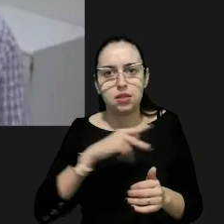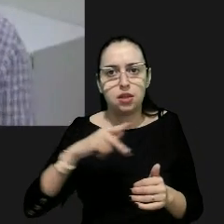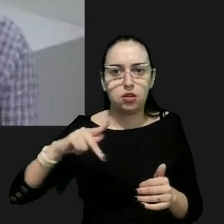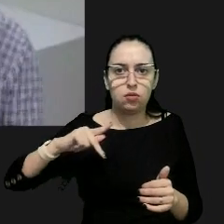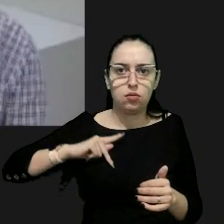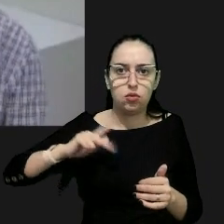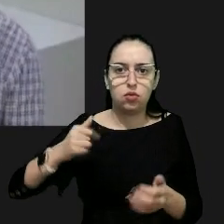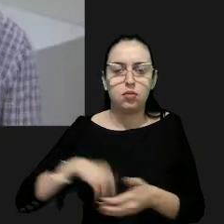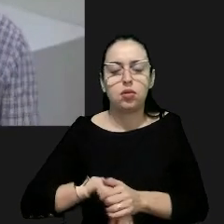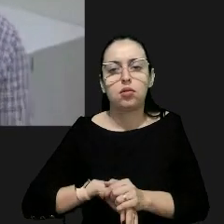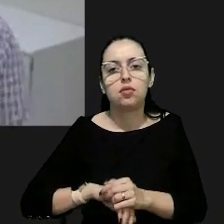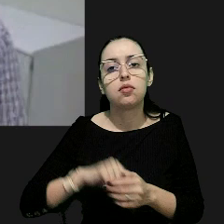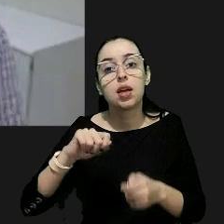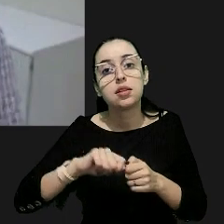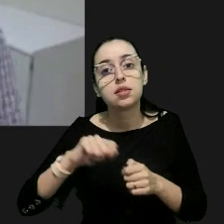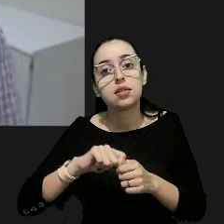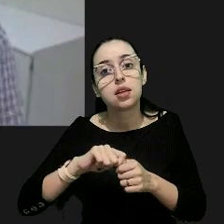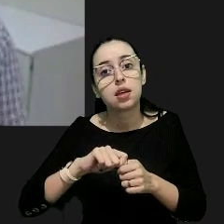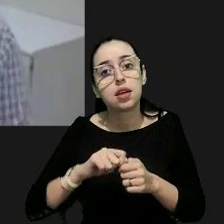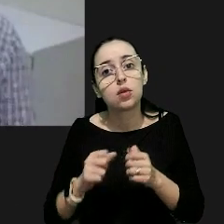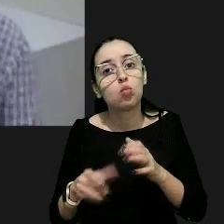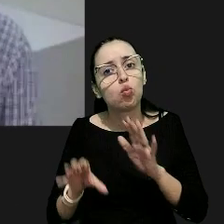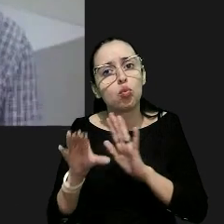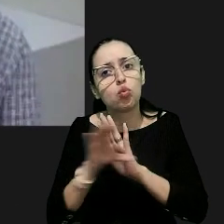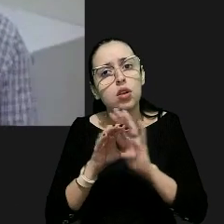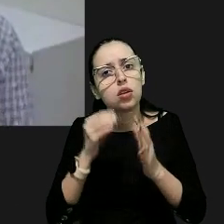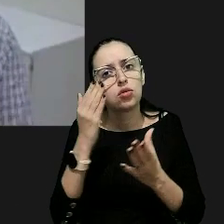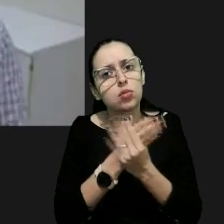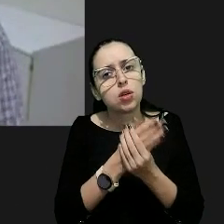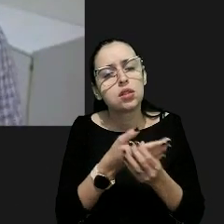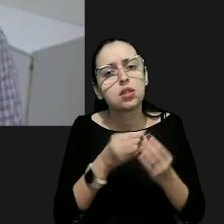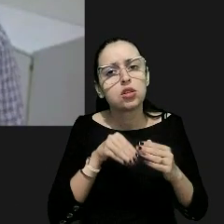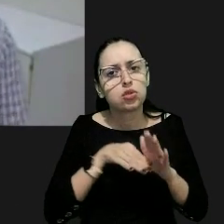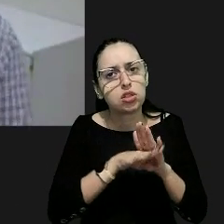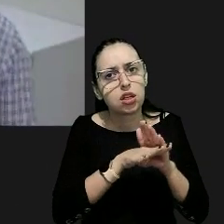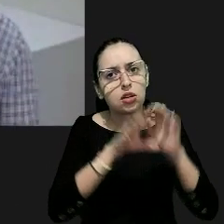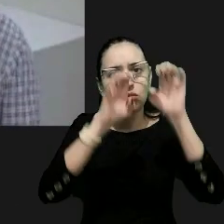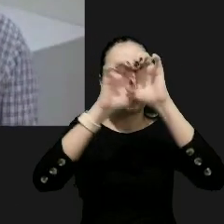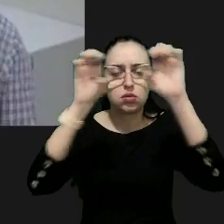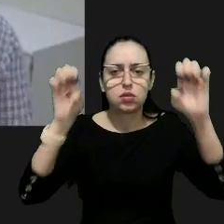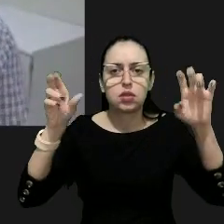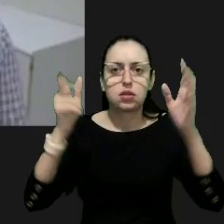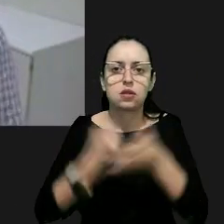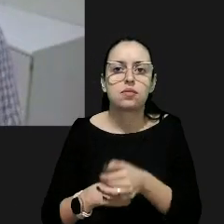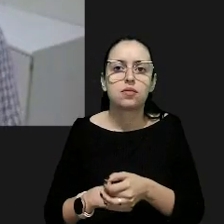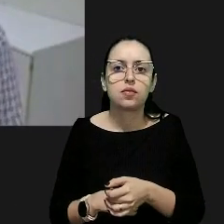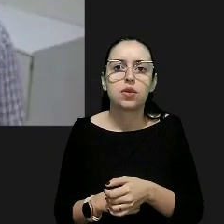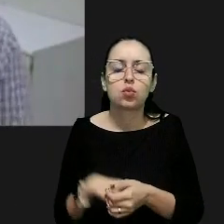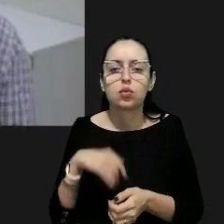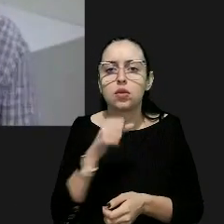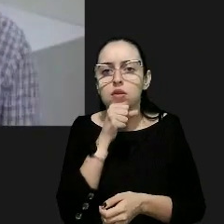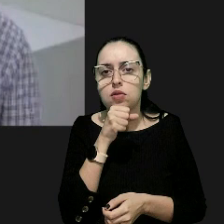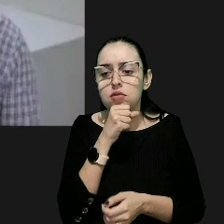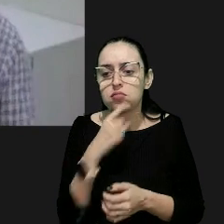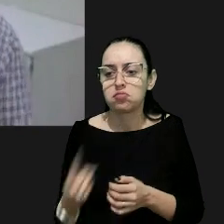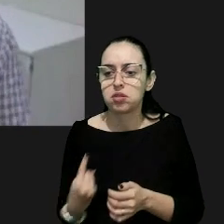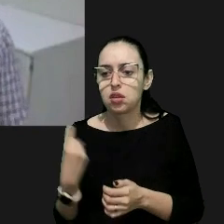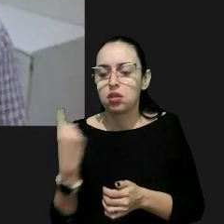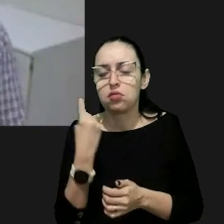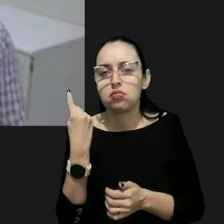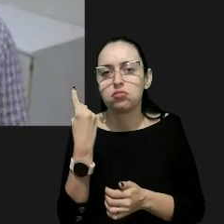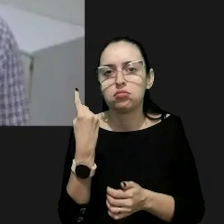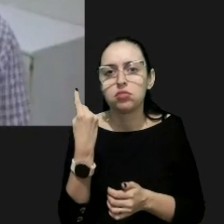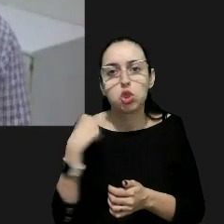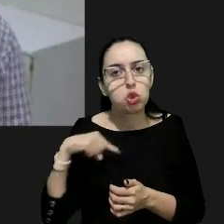sério do Ministério Público para fazer com que essas causas cheguem ao judiciário, porque aquilo exatamente que a Miriam falou,